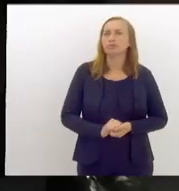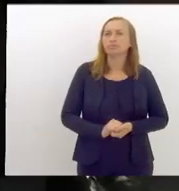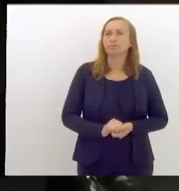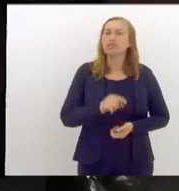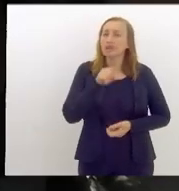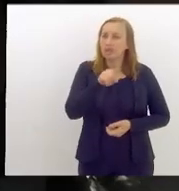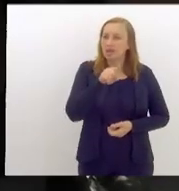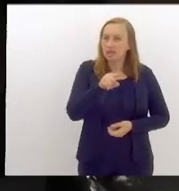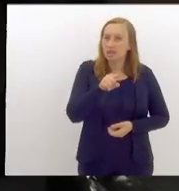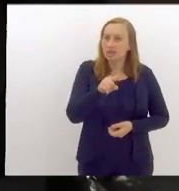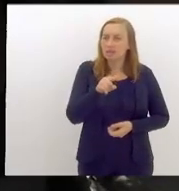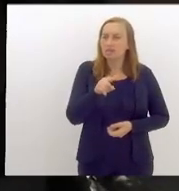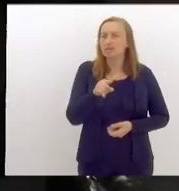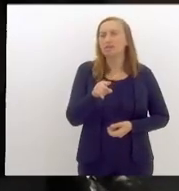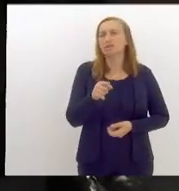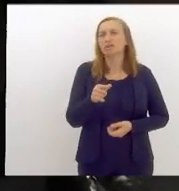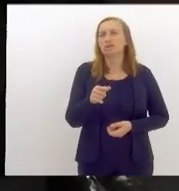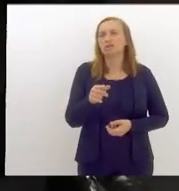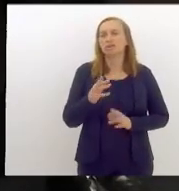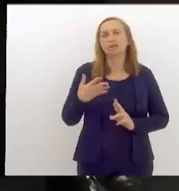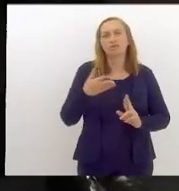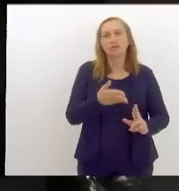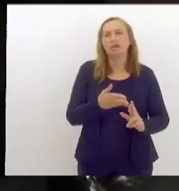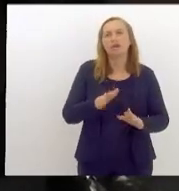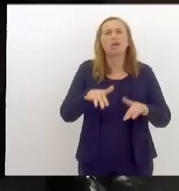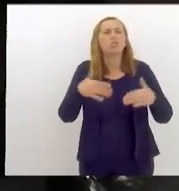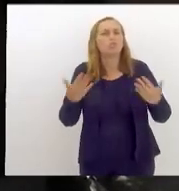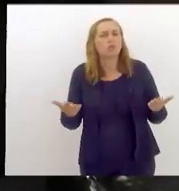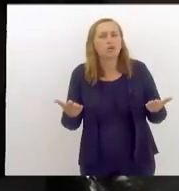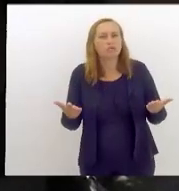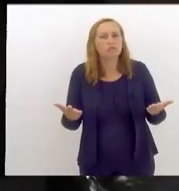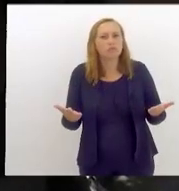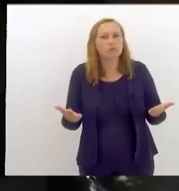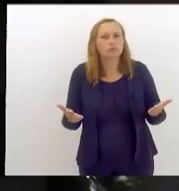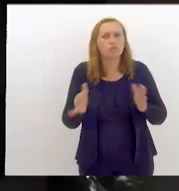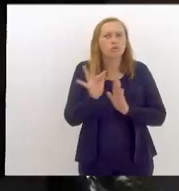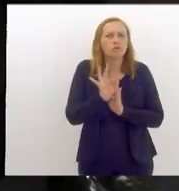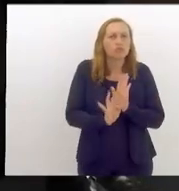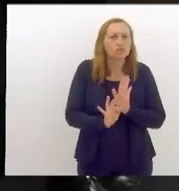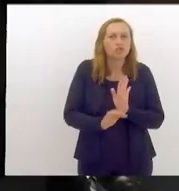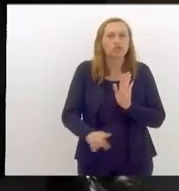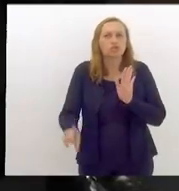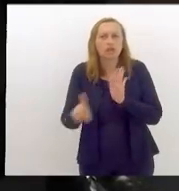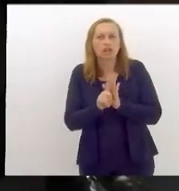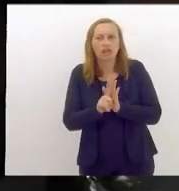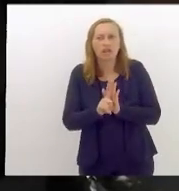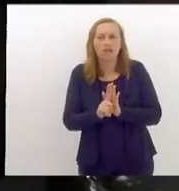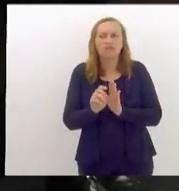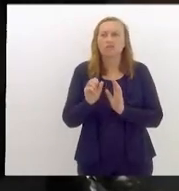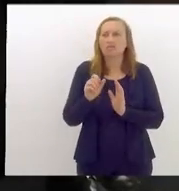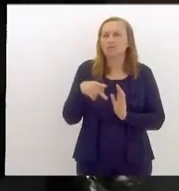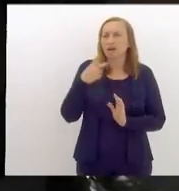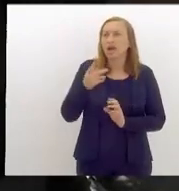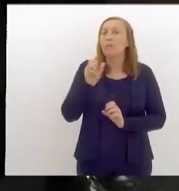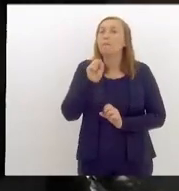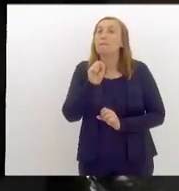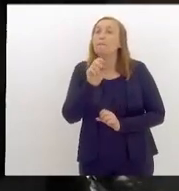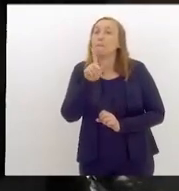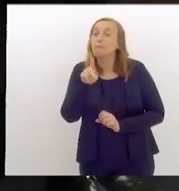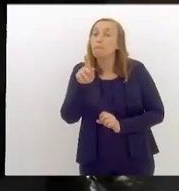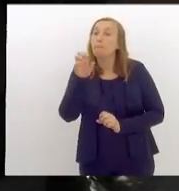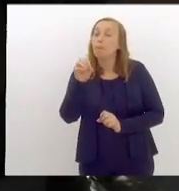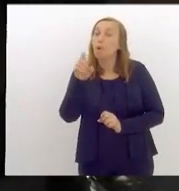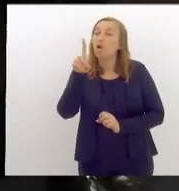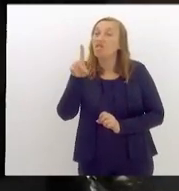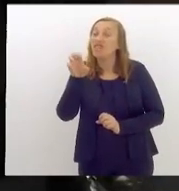esse índice que vossa excelência se refere é quando o texto da lei estadual que fala poderá portanto não